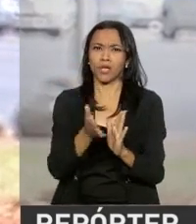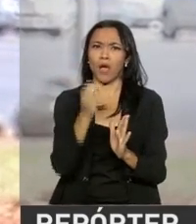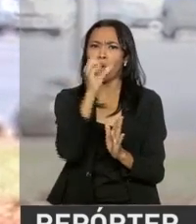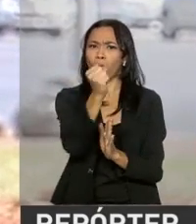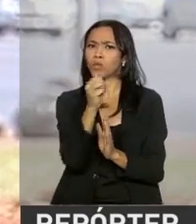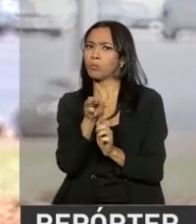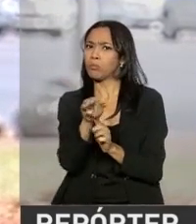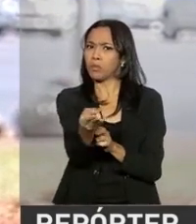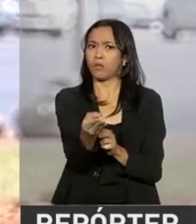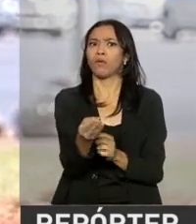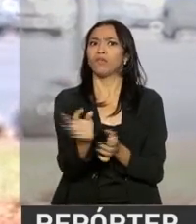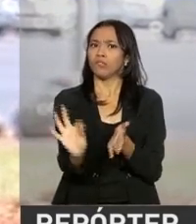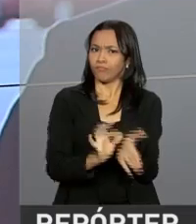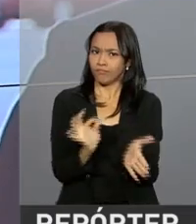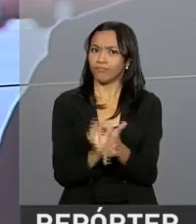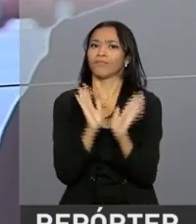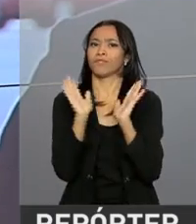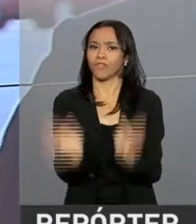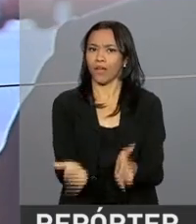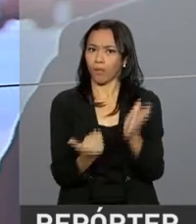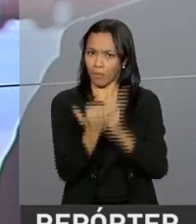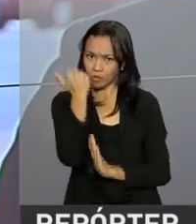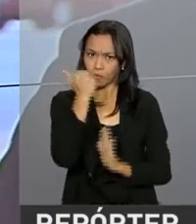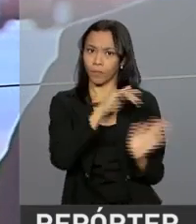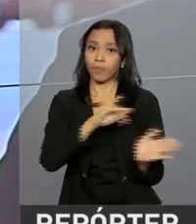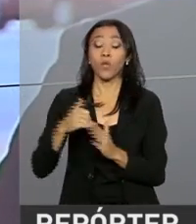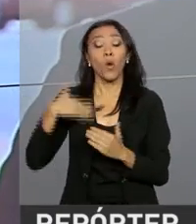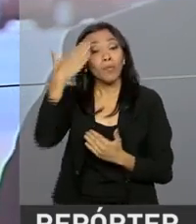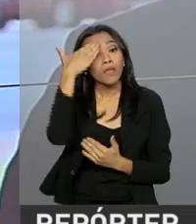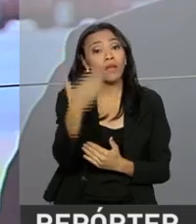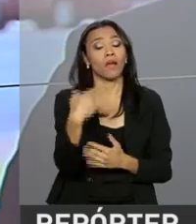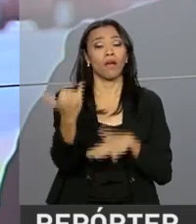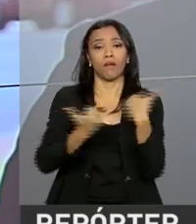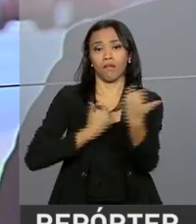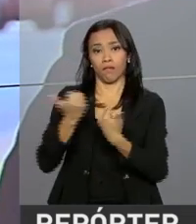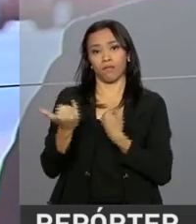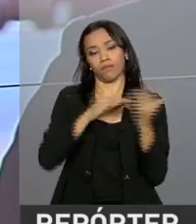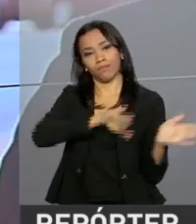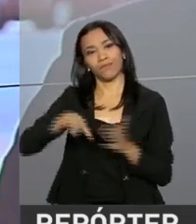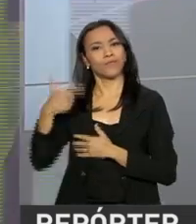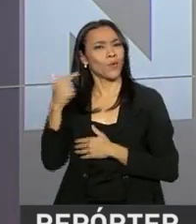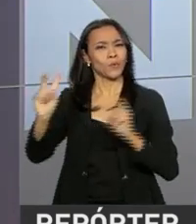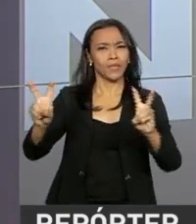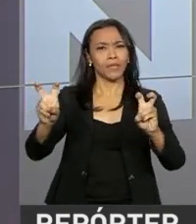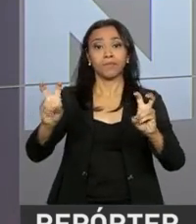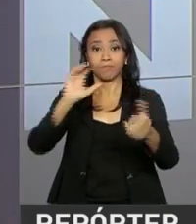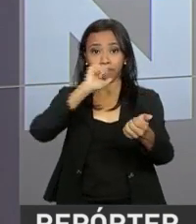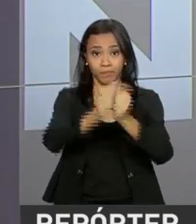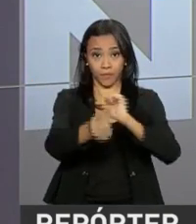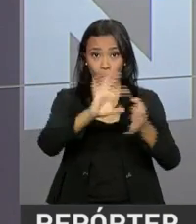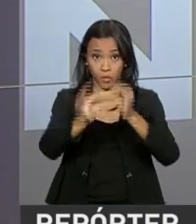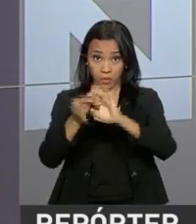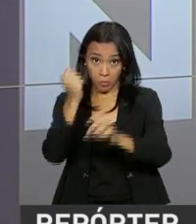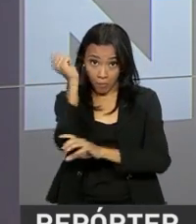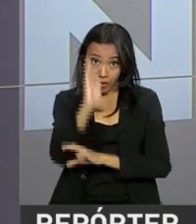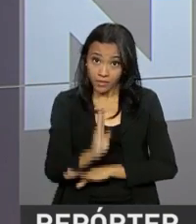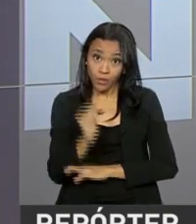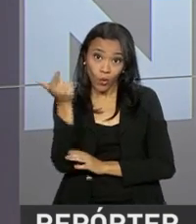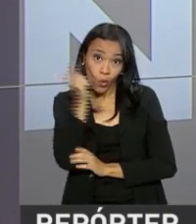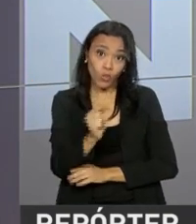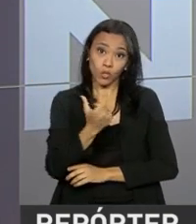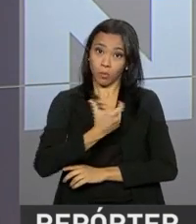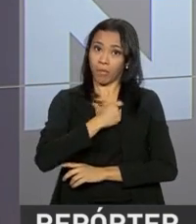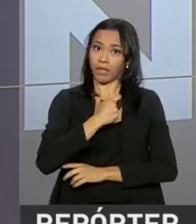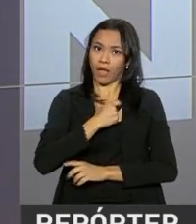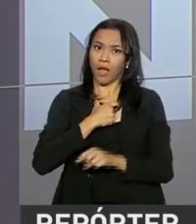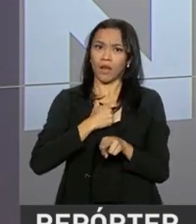de matrículas. Leandro. Obrigado, Gabi, pelas informações. E olha, vamos falar de Olimpíadas agora. O Brasil conquistou mais uma medalha